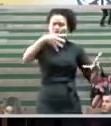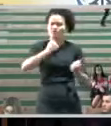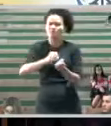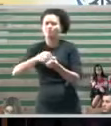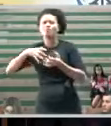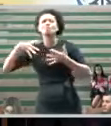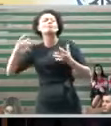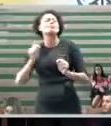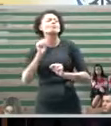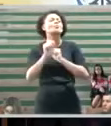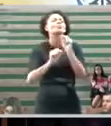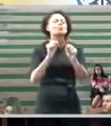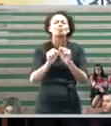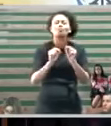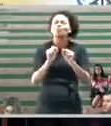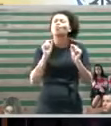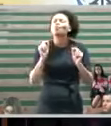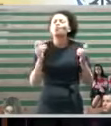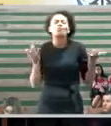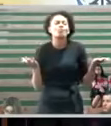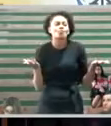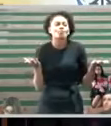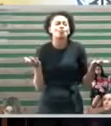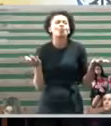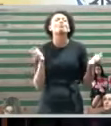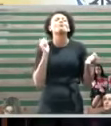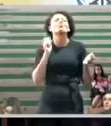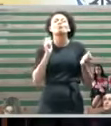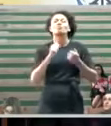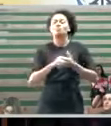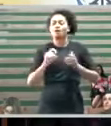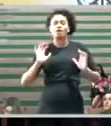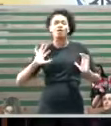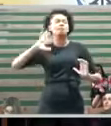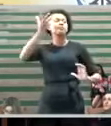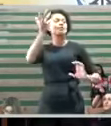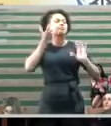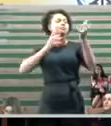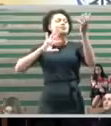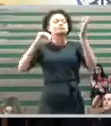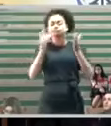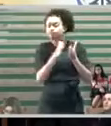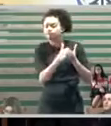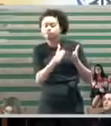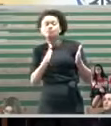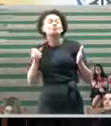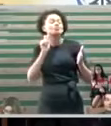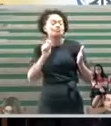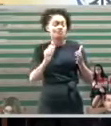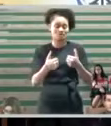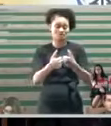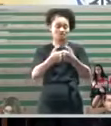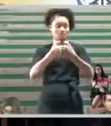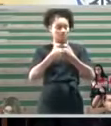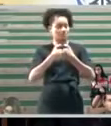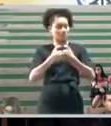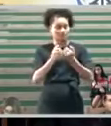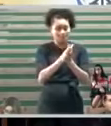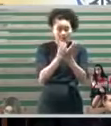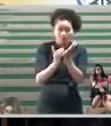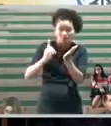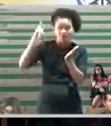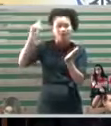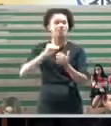meio de quê? Por meio da situação, por meio da arca. A Bíblia diz que